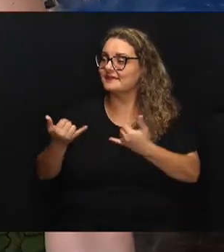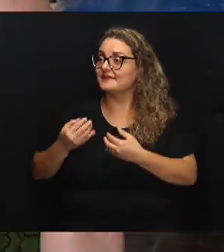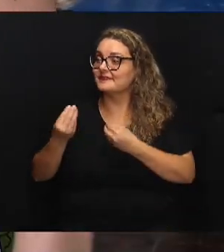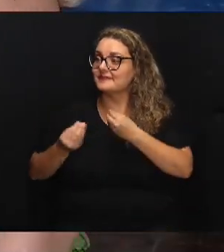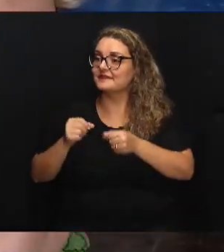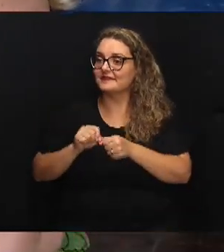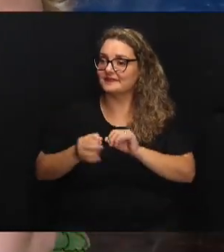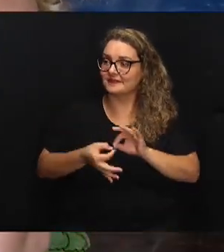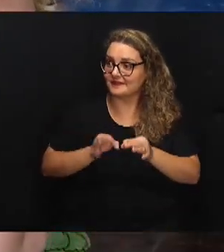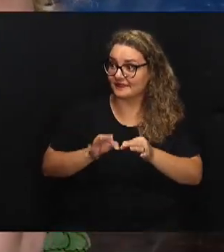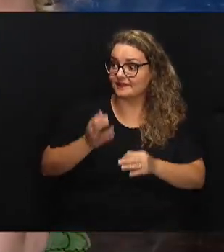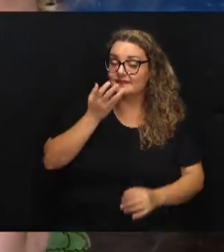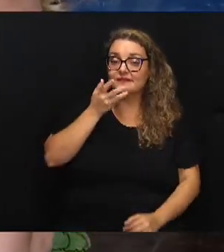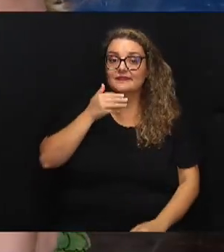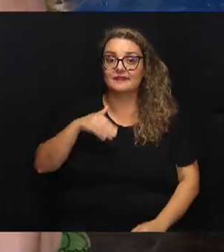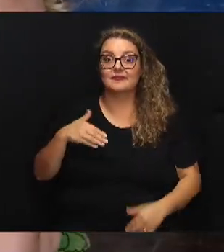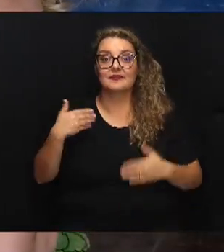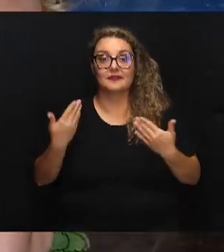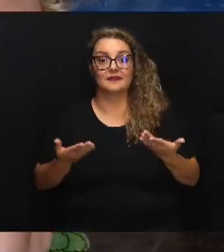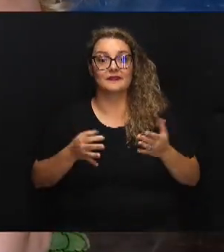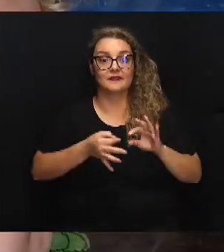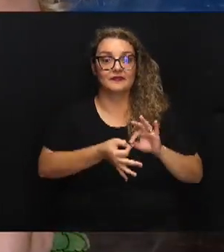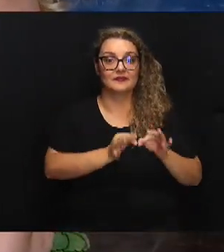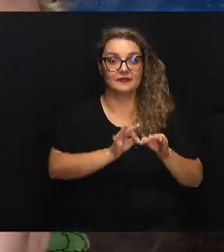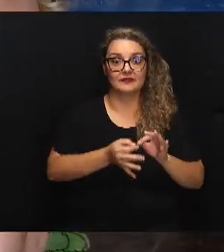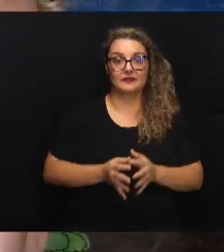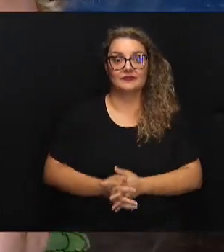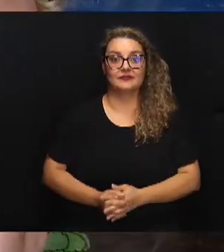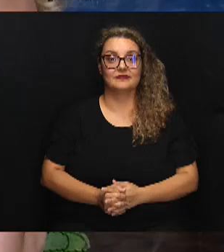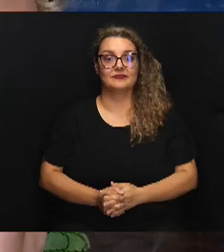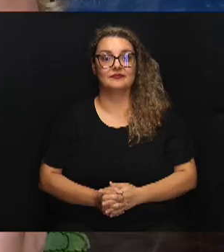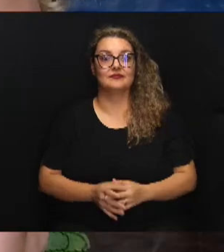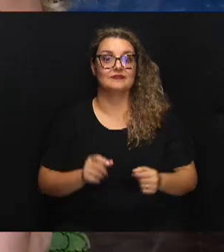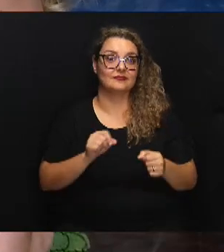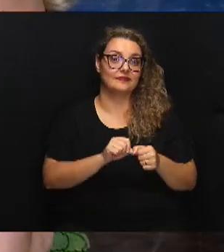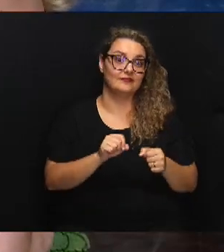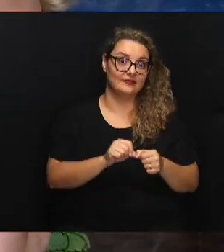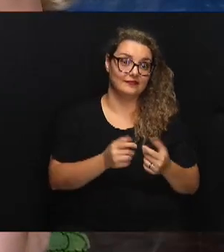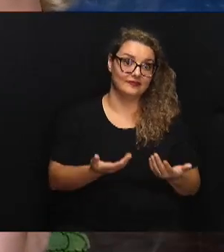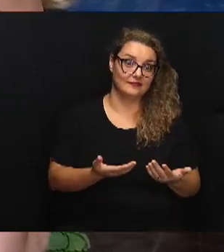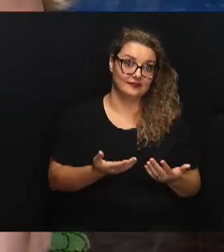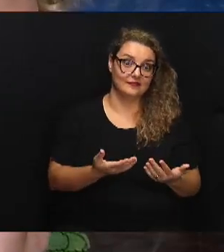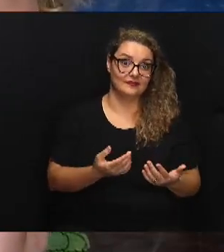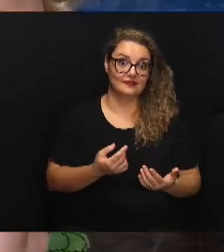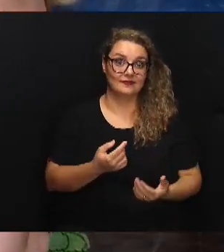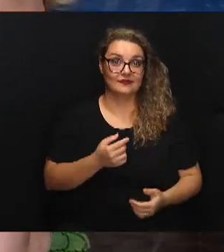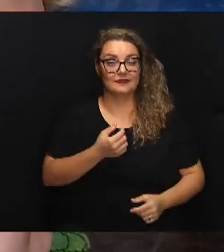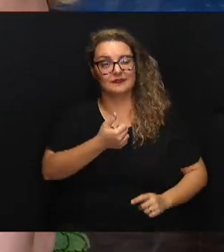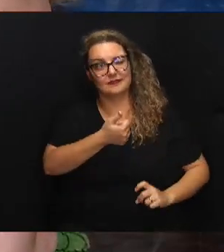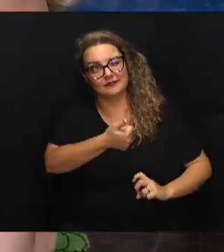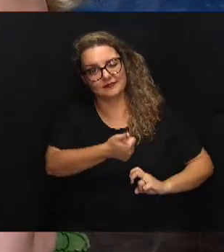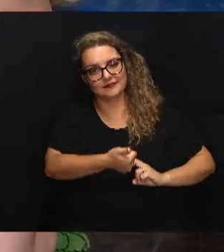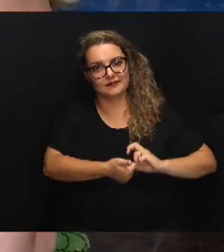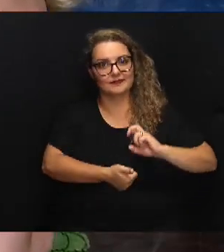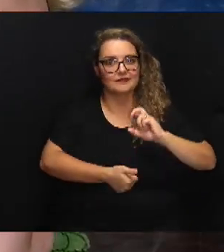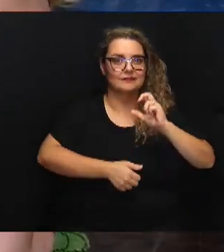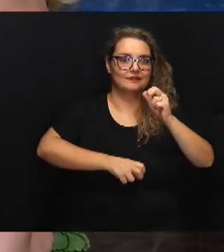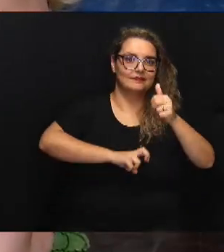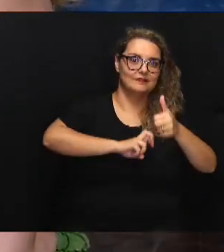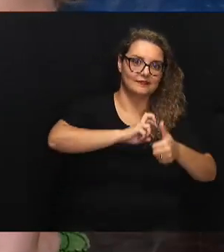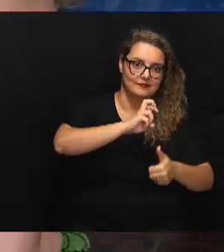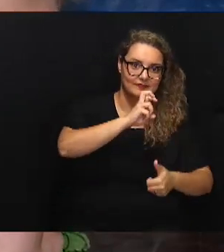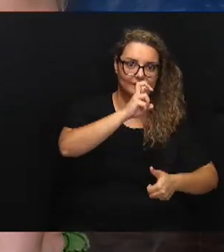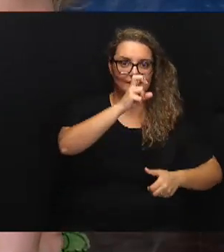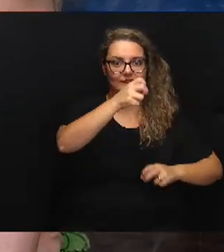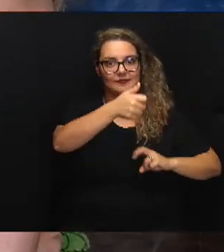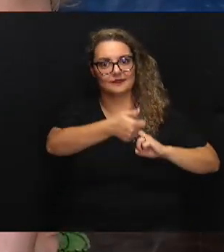oficinas com as crianças? Eu faço assim, às vezes quinzenalmente ou mensal, porque eu